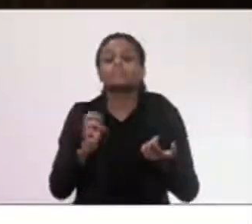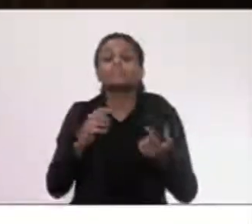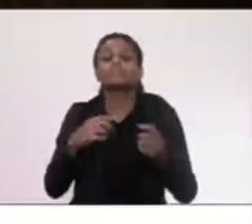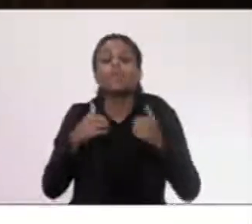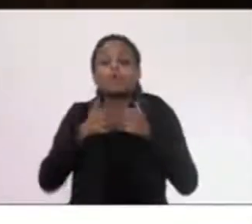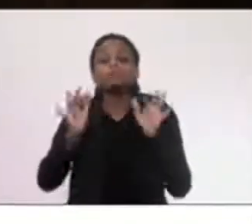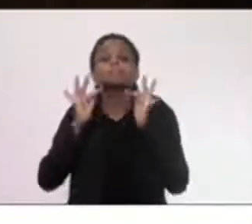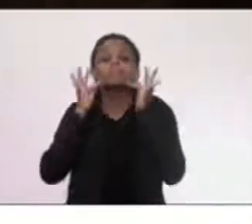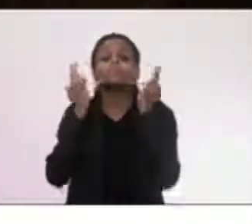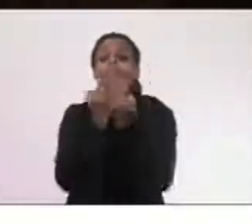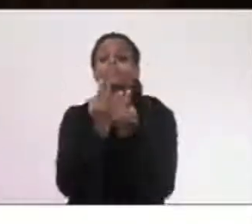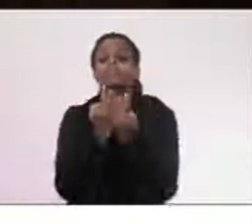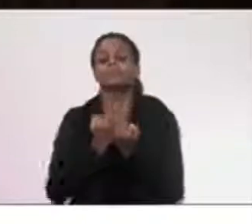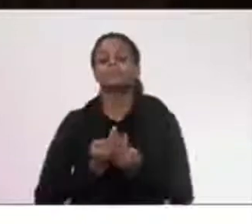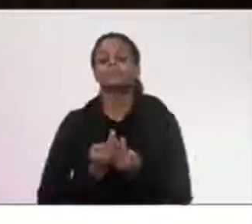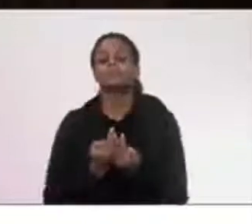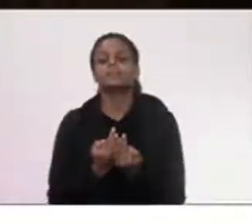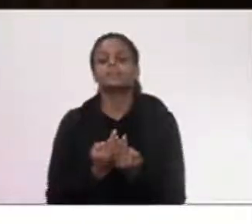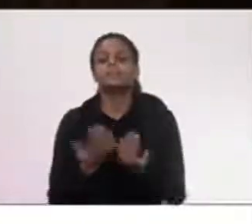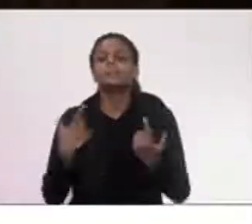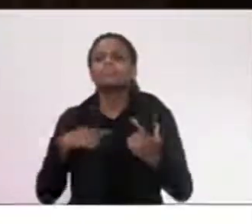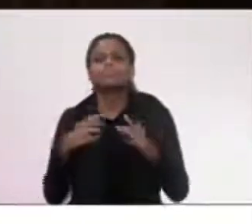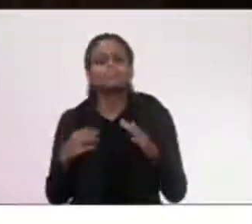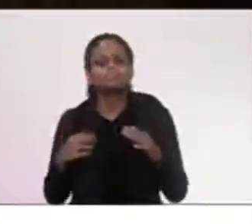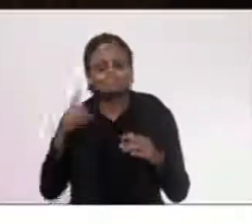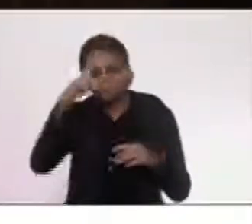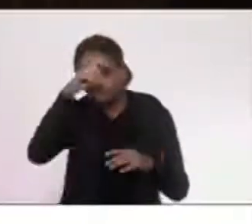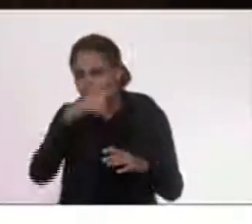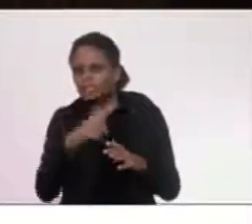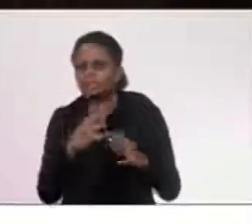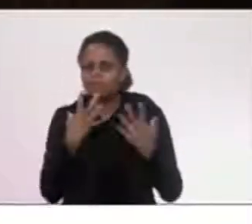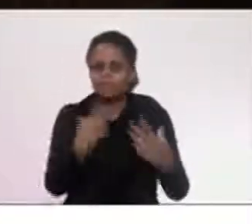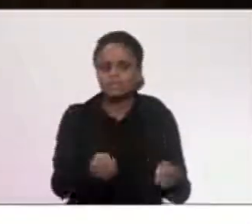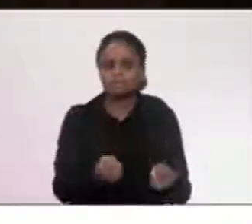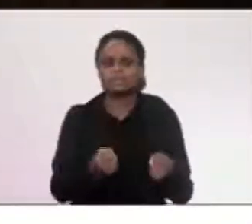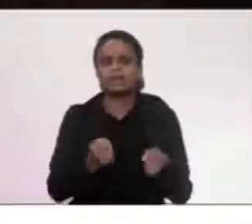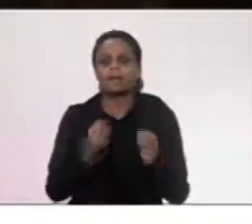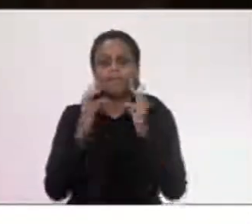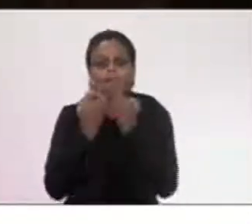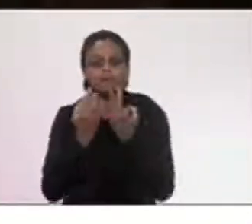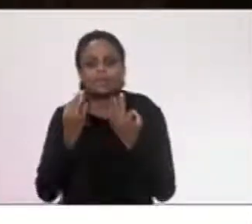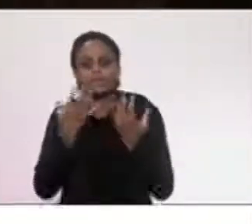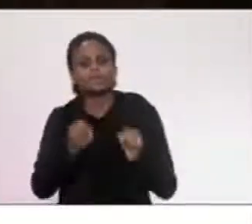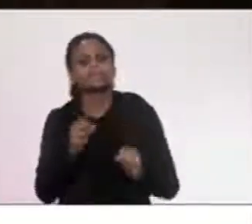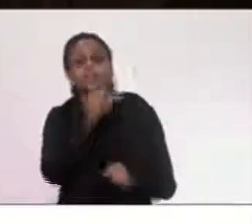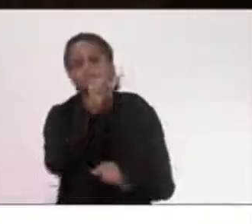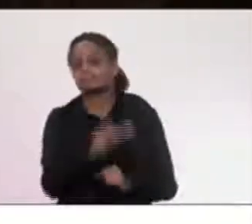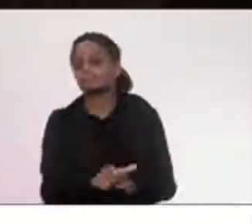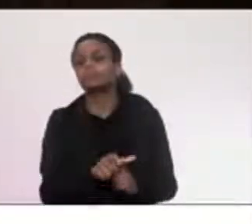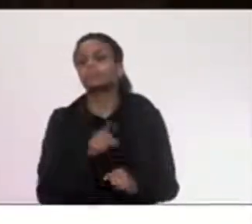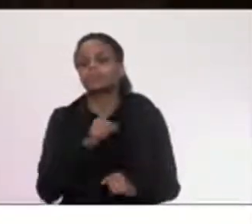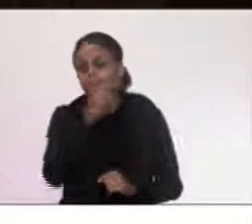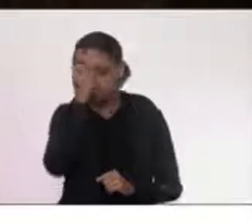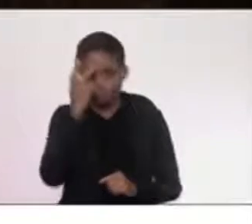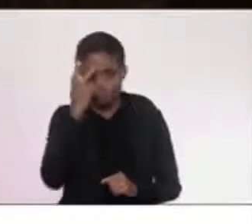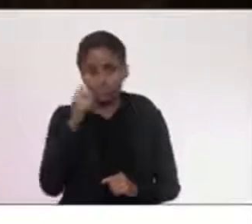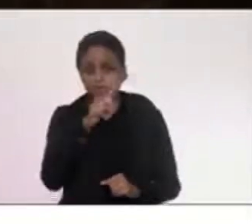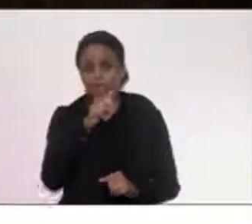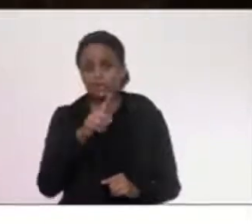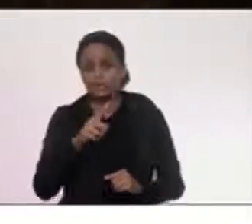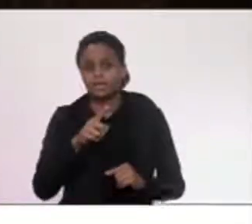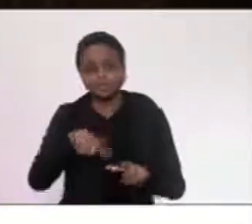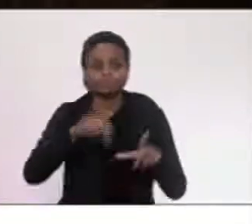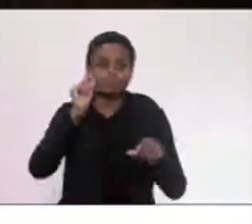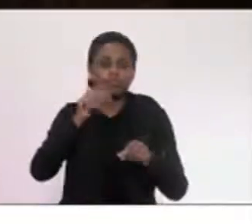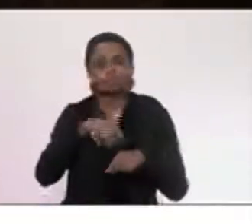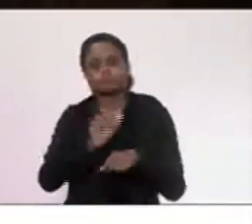há uma resistência muito grande de aceitação dos seus entes queridos à sua